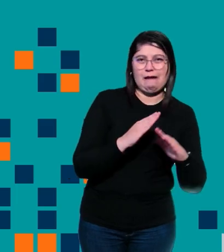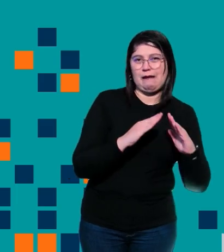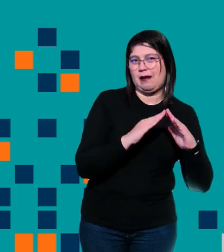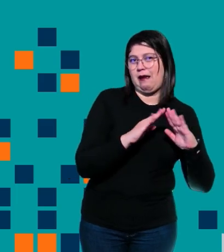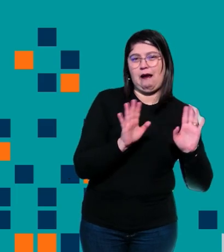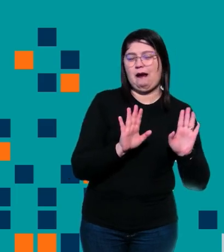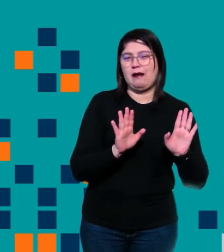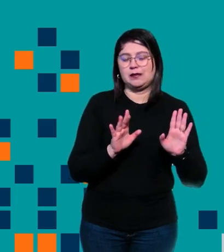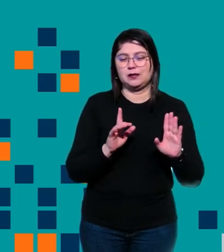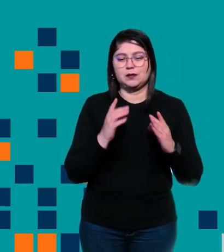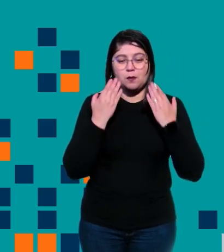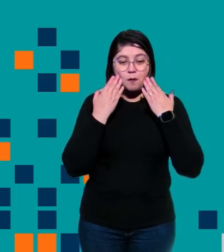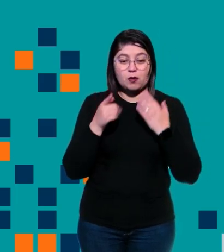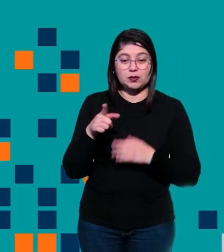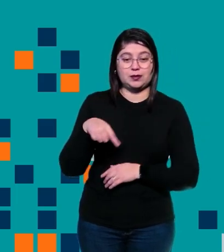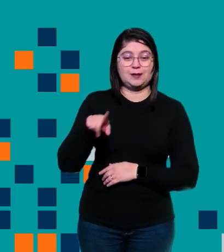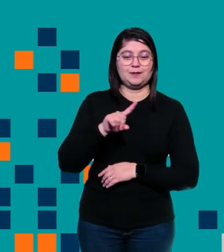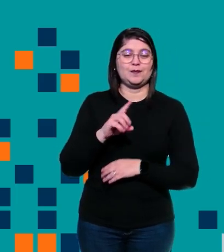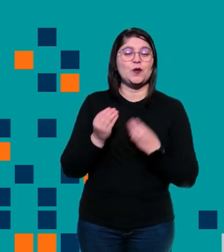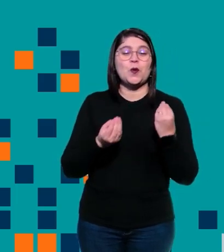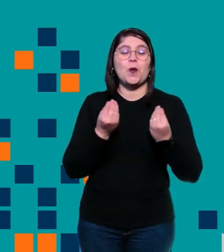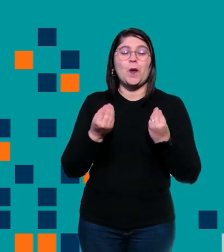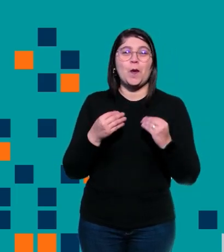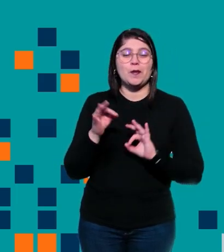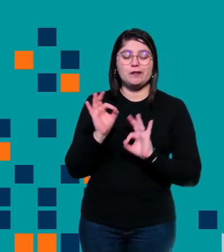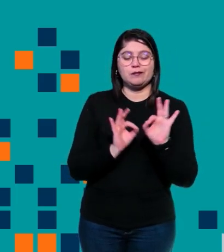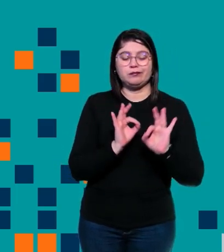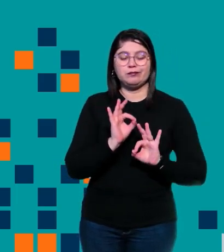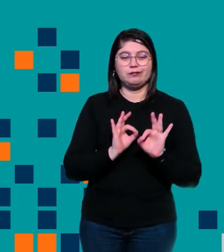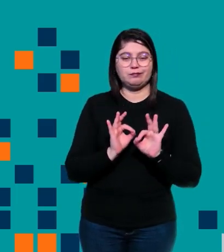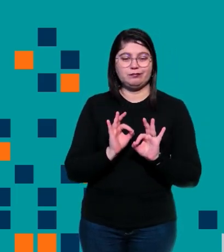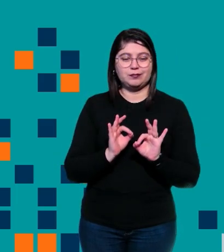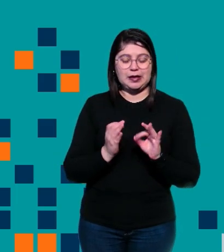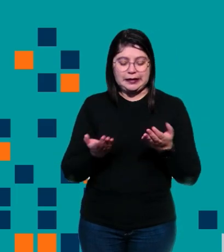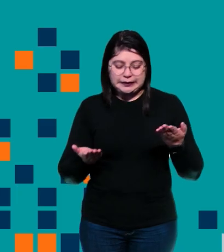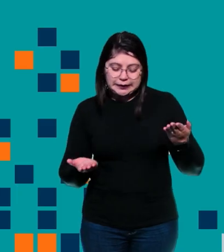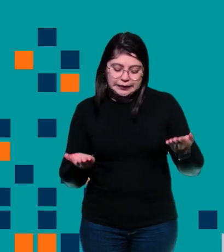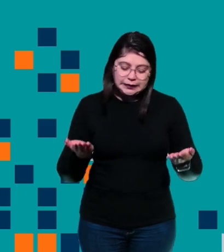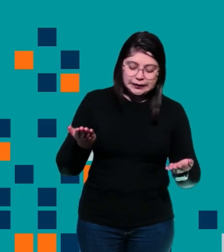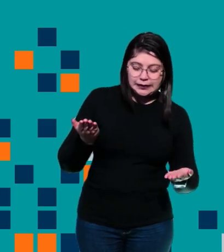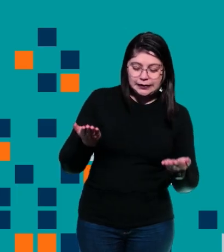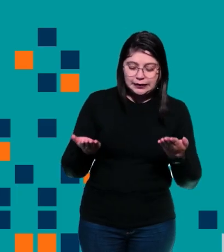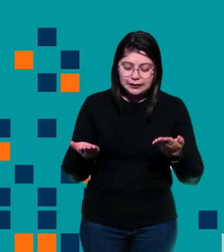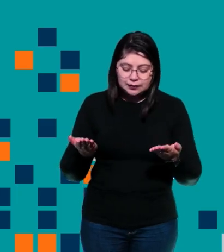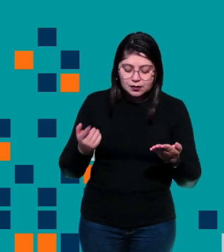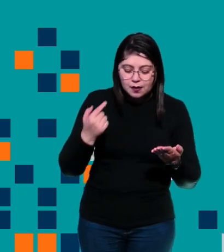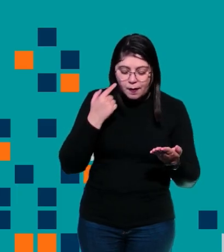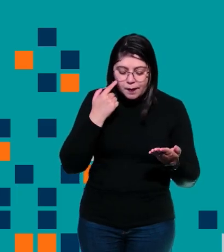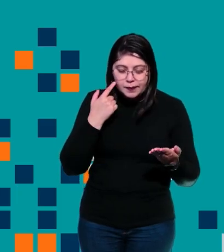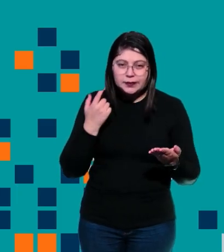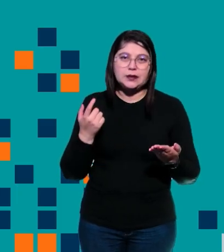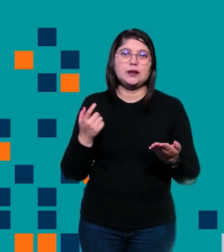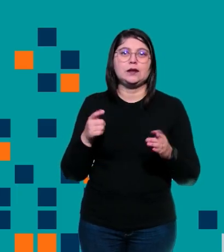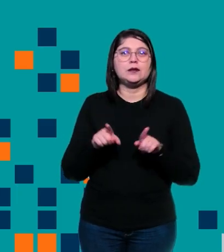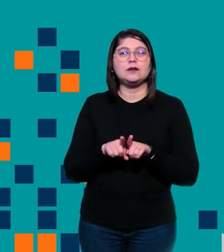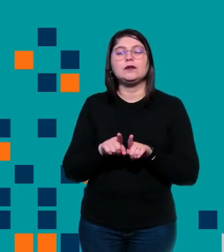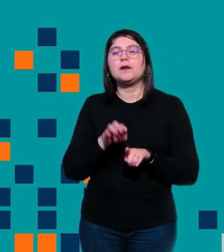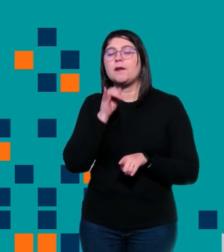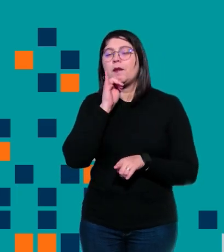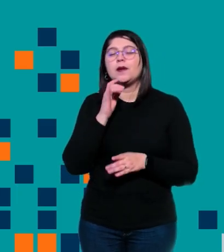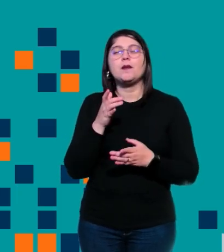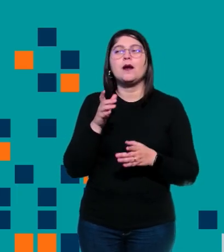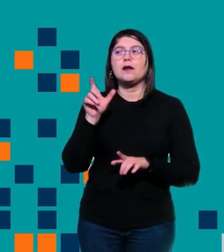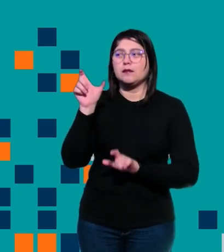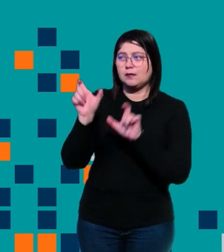esse corte mostra tudo, né? A gente fez esse balanço para buscar as pessoas, induzir as pessoas a entrar